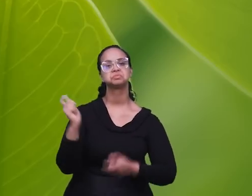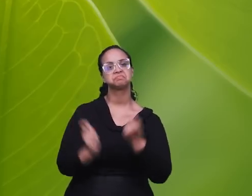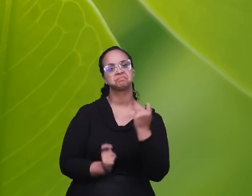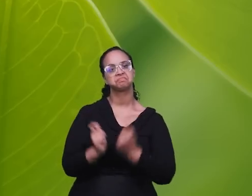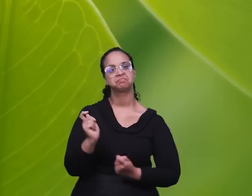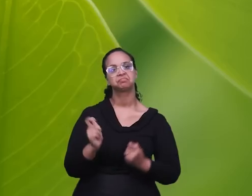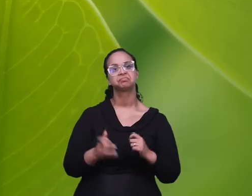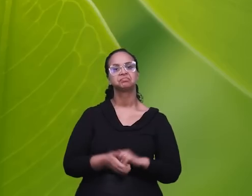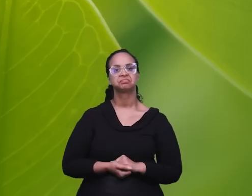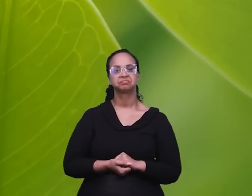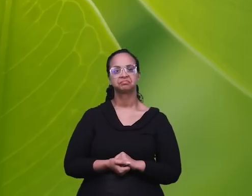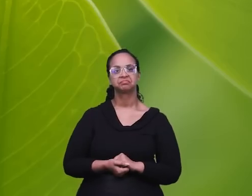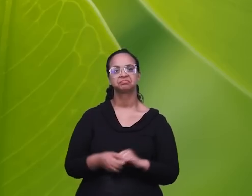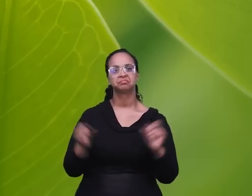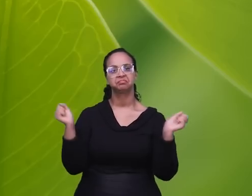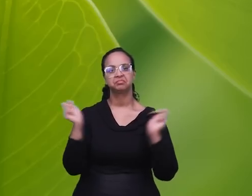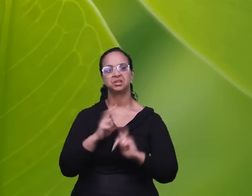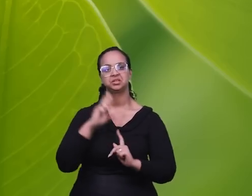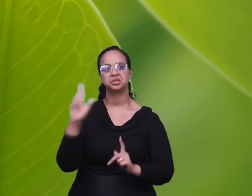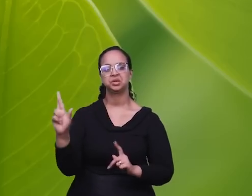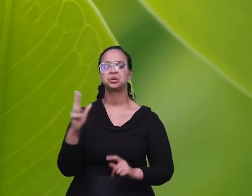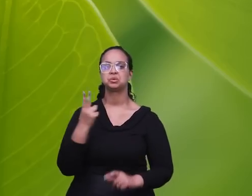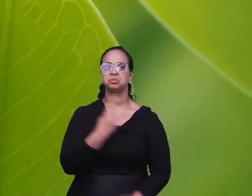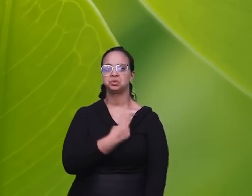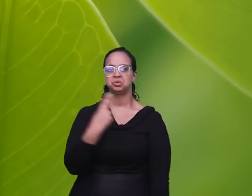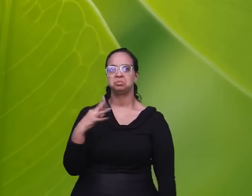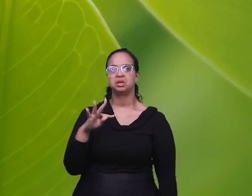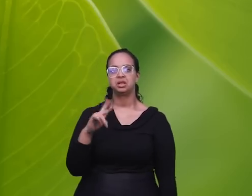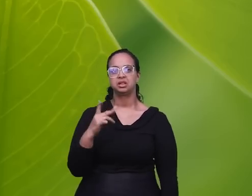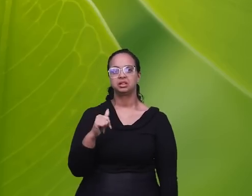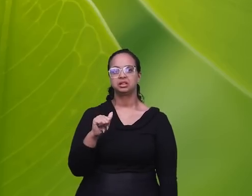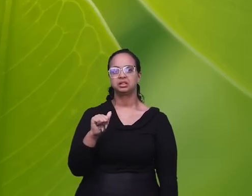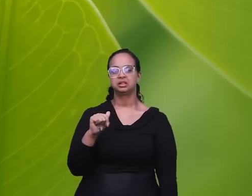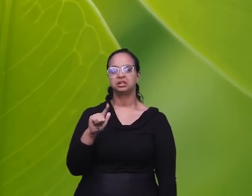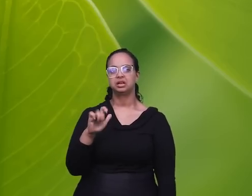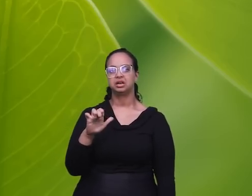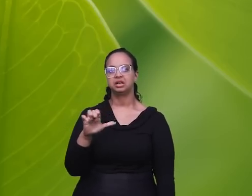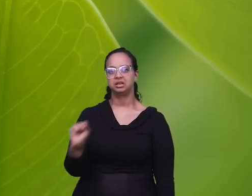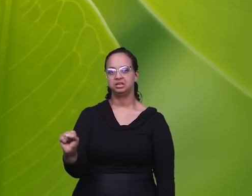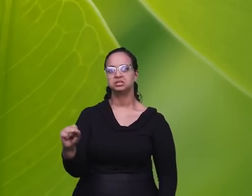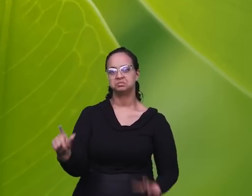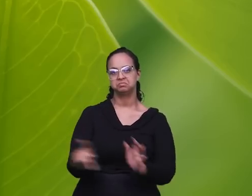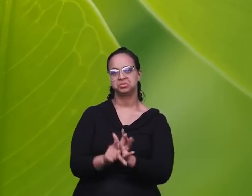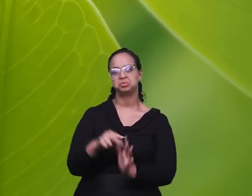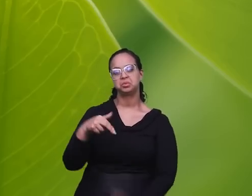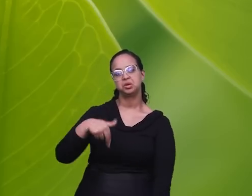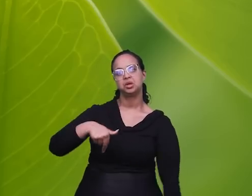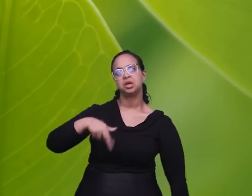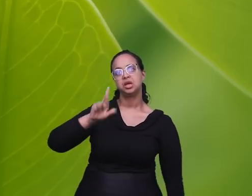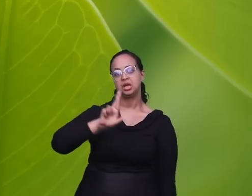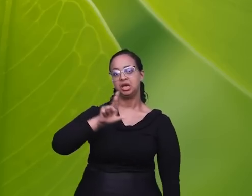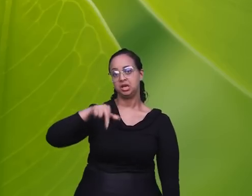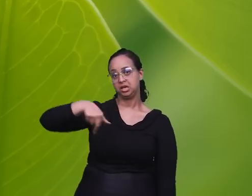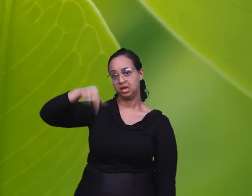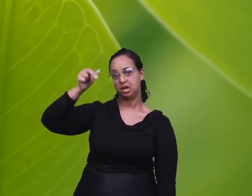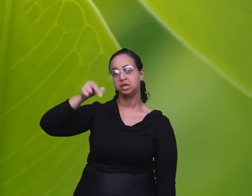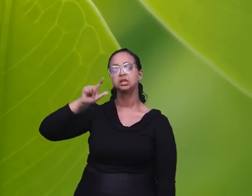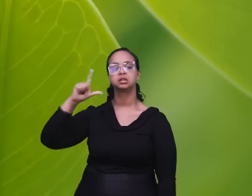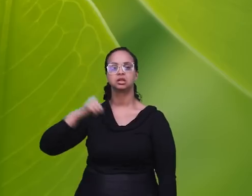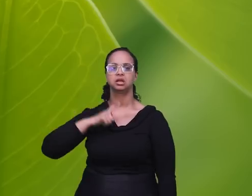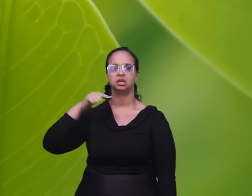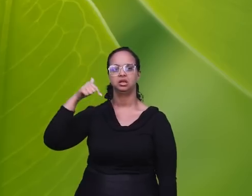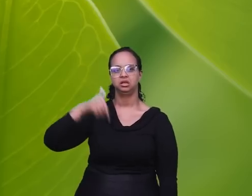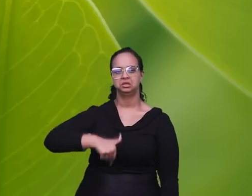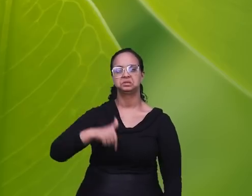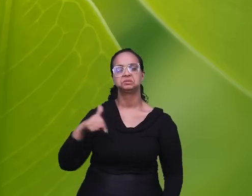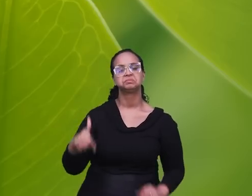deste programa. Meus irmãos da paz do Senhor, meu nome é Thales, eu sou membro da Igreja Cristã Maranata do bairro Alecrim, em Natal, no Rio Grande do Norte, que está sob